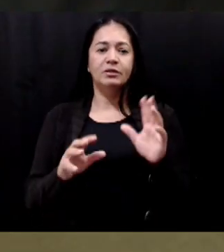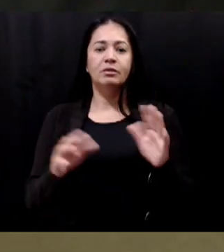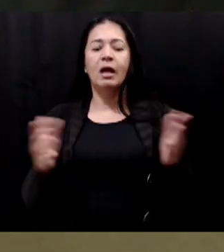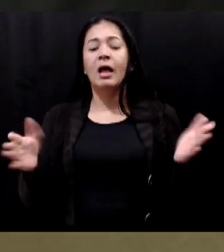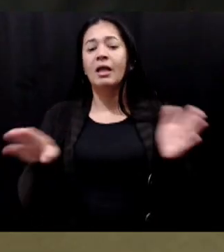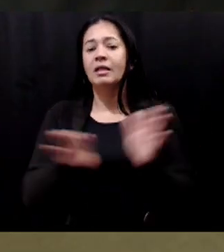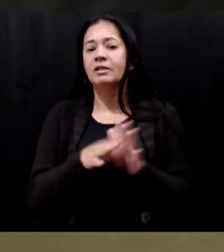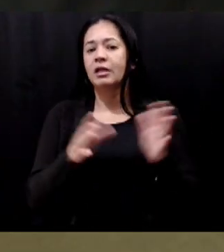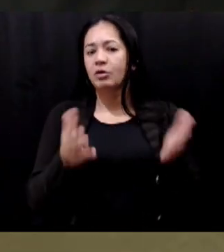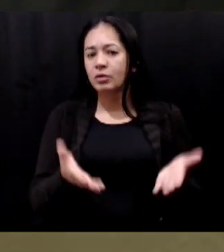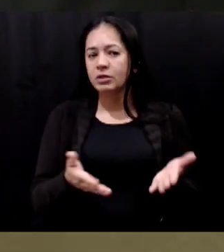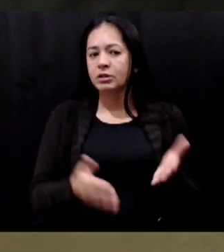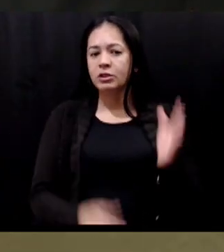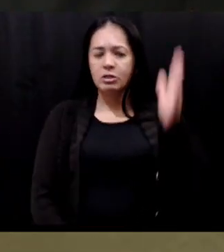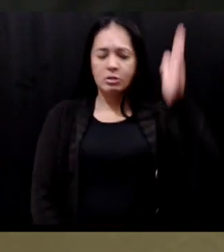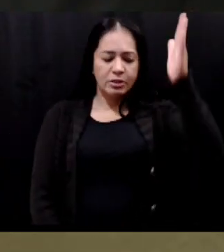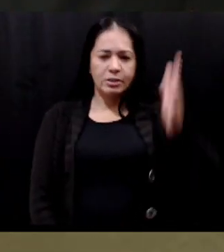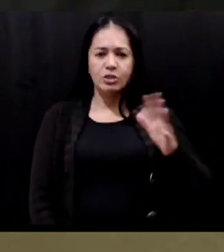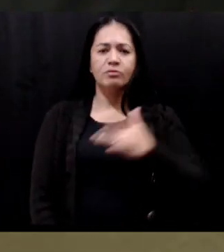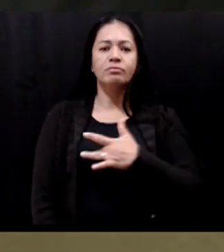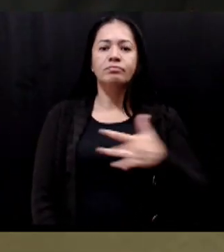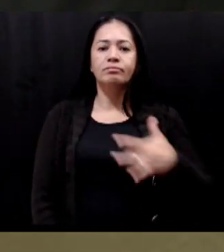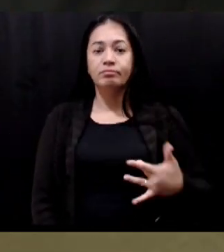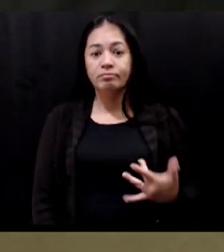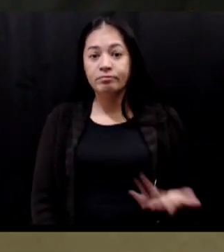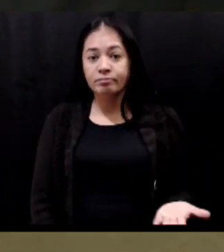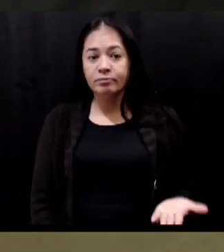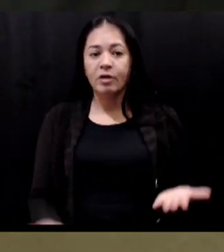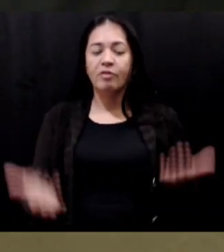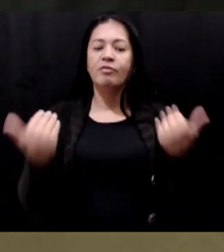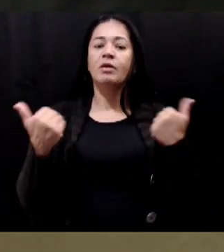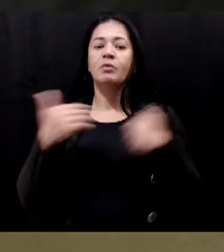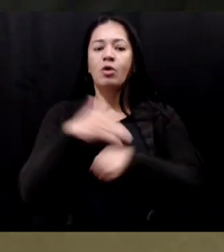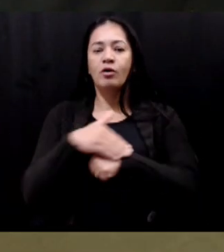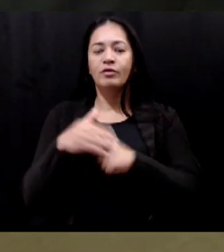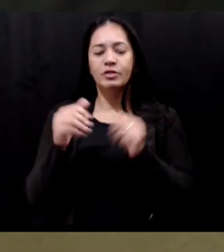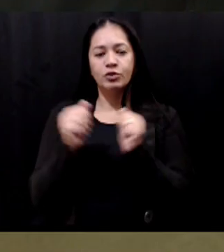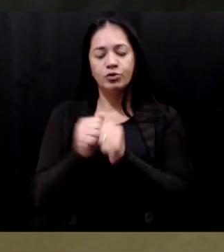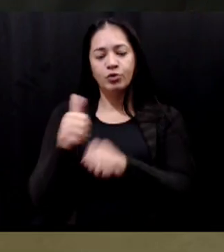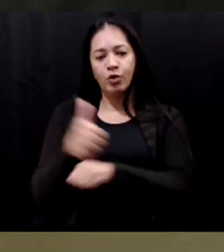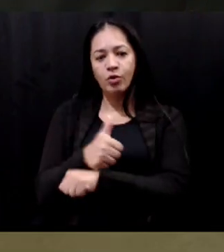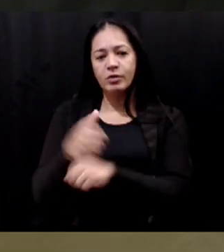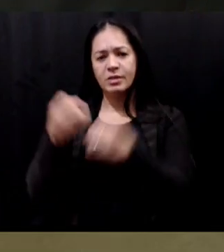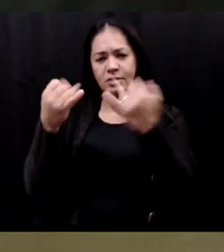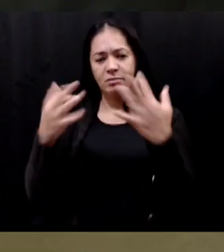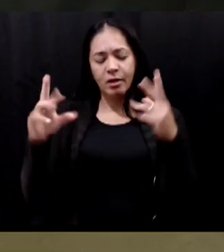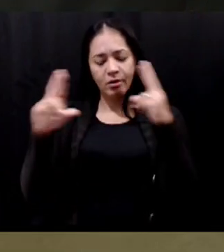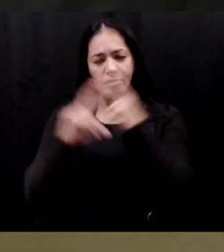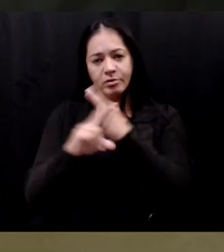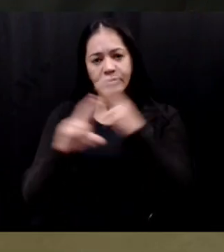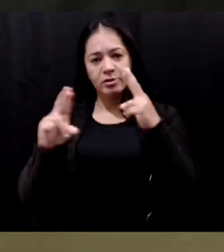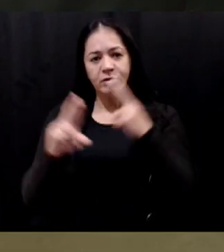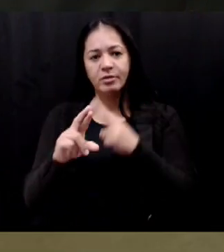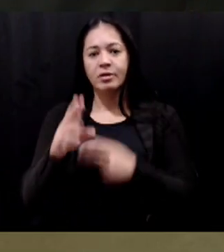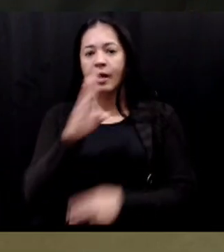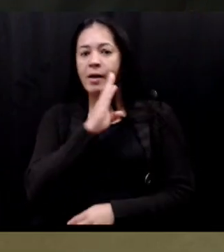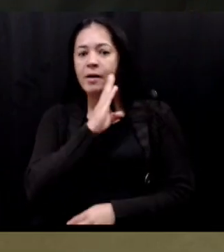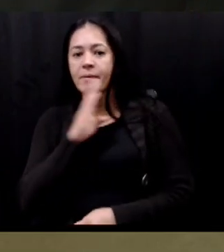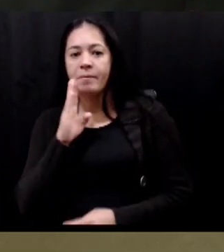saudável, né? Vamos conversar com profissionais para falar sobre essa relação. né? Bares, festas e